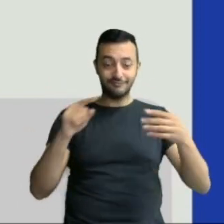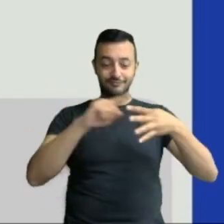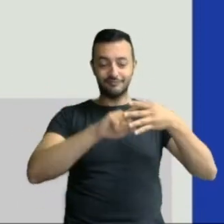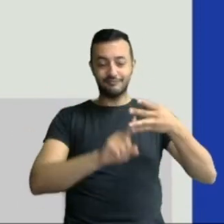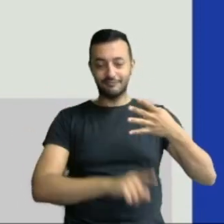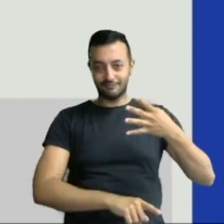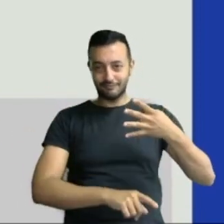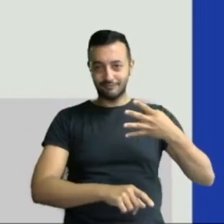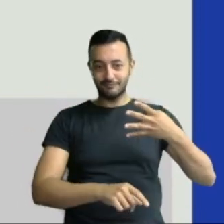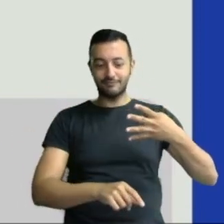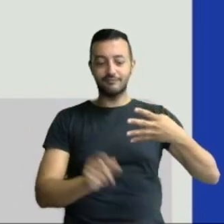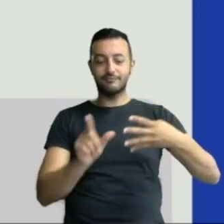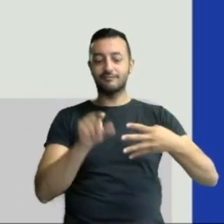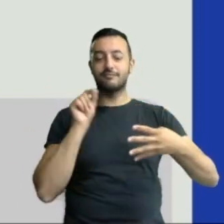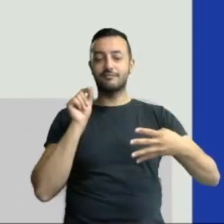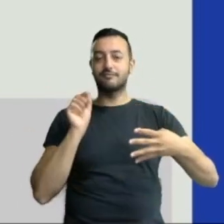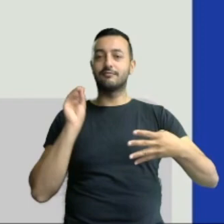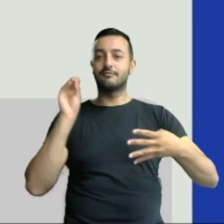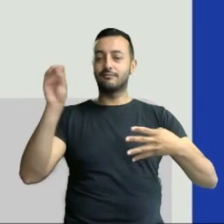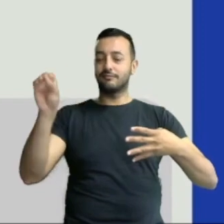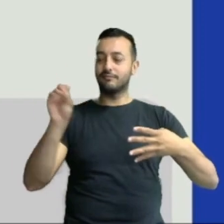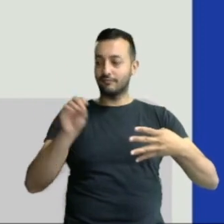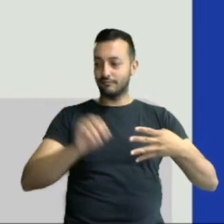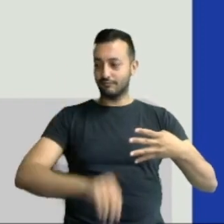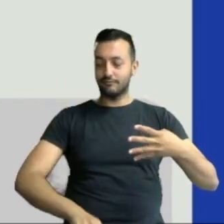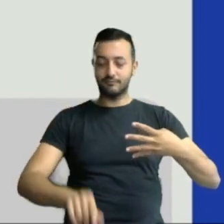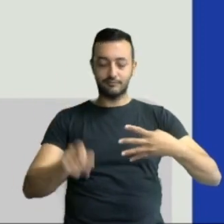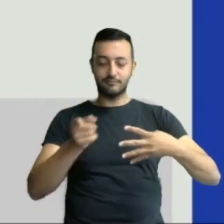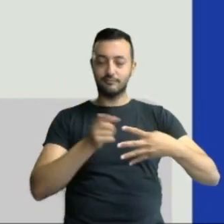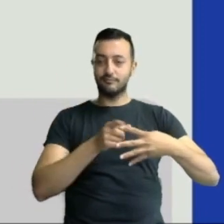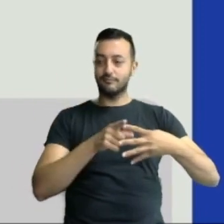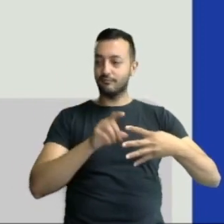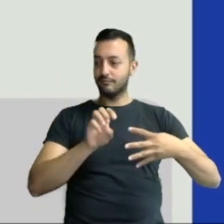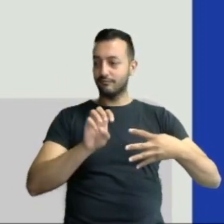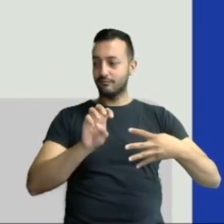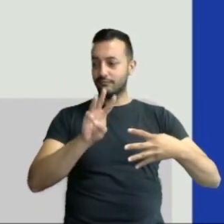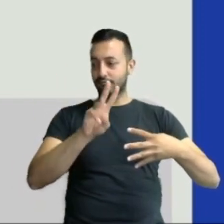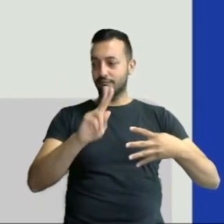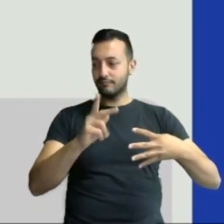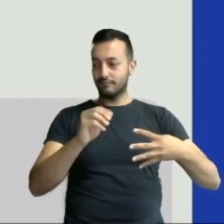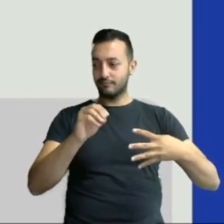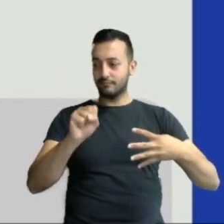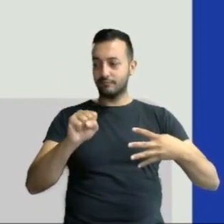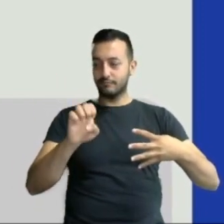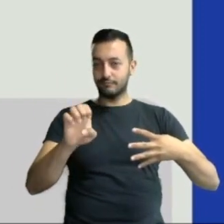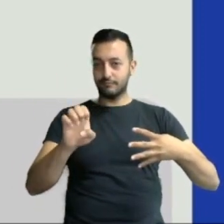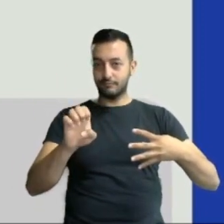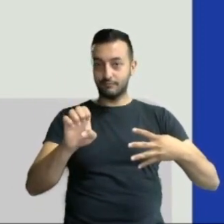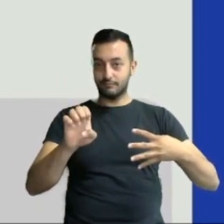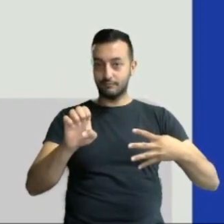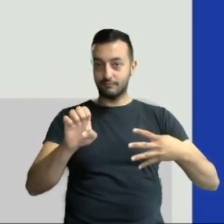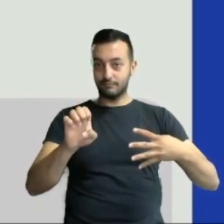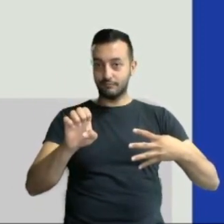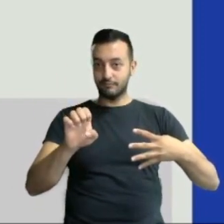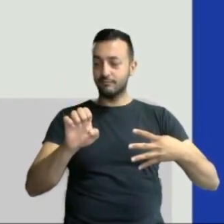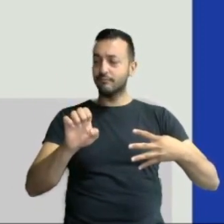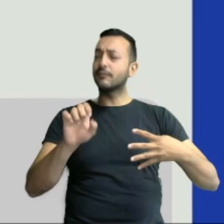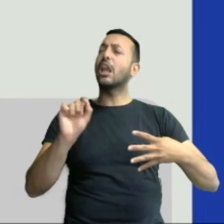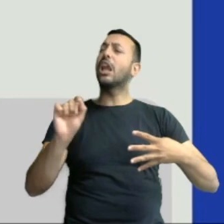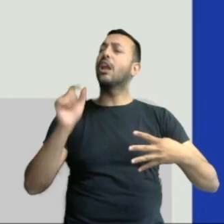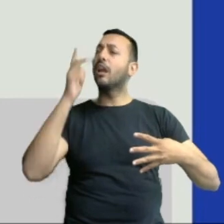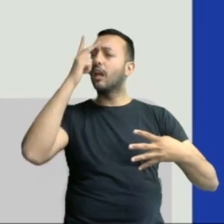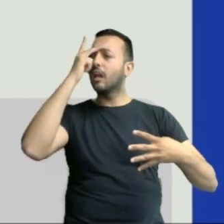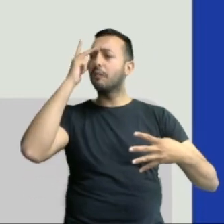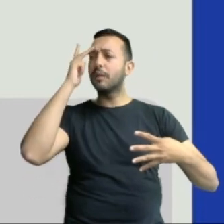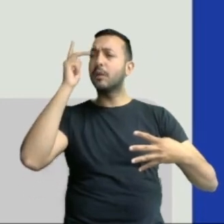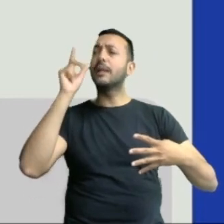interrogativo correto? Na letra A, temos o whose, que quer dizer de quem.